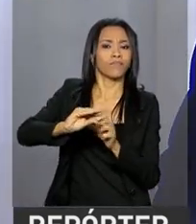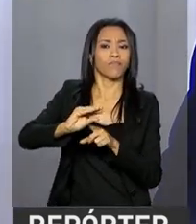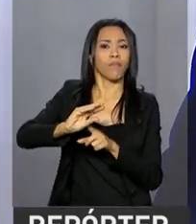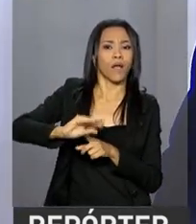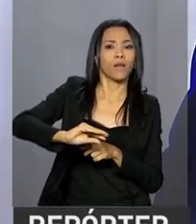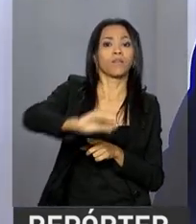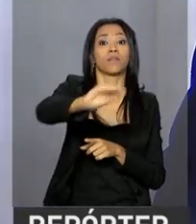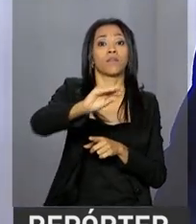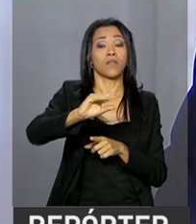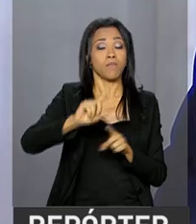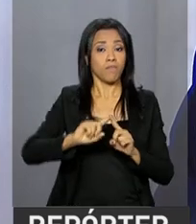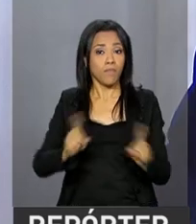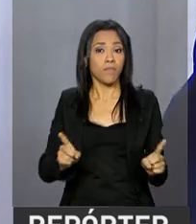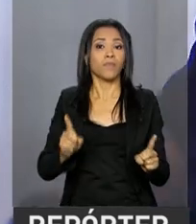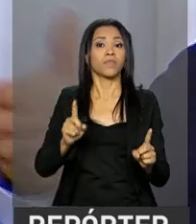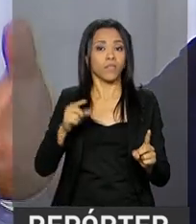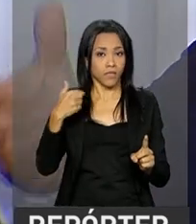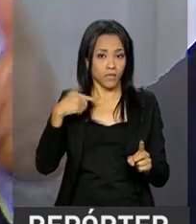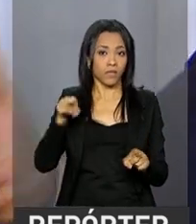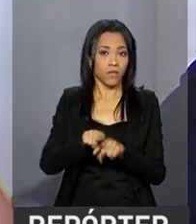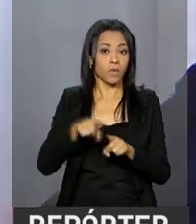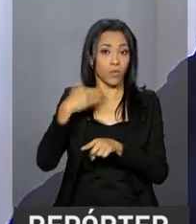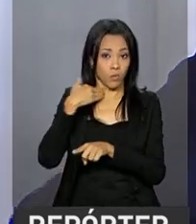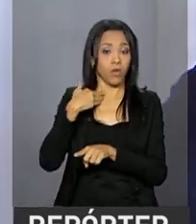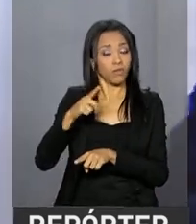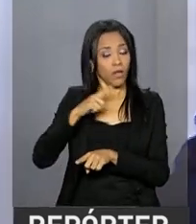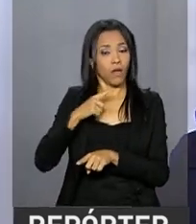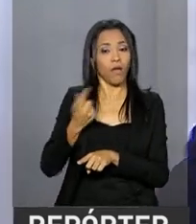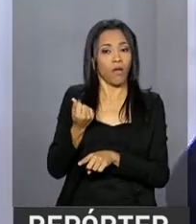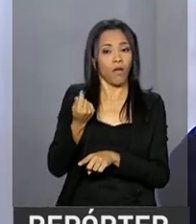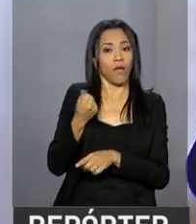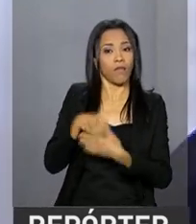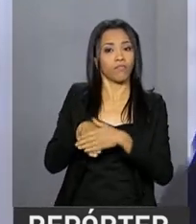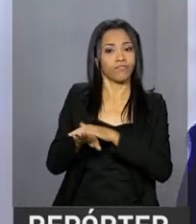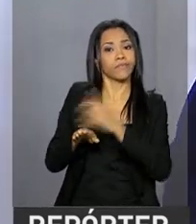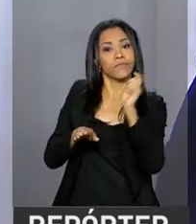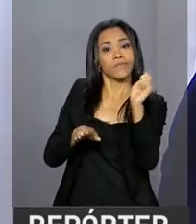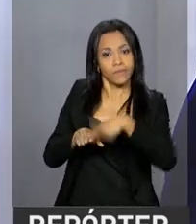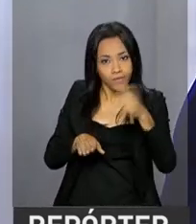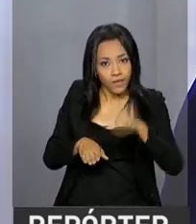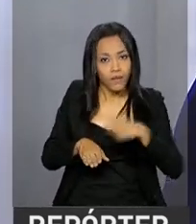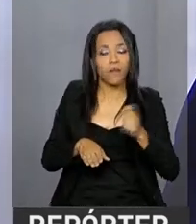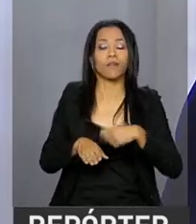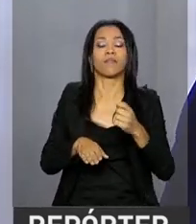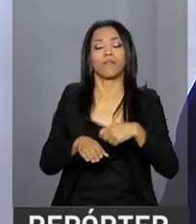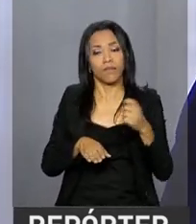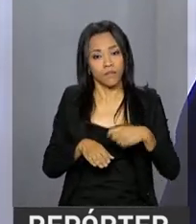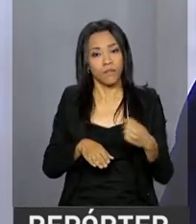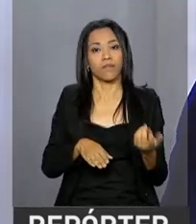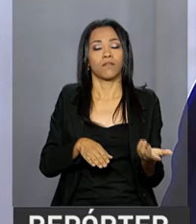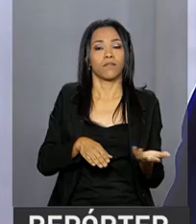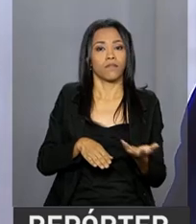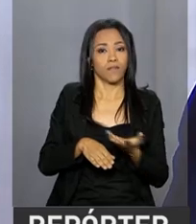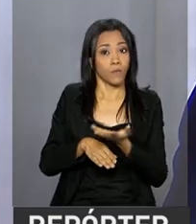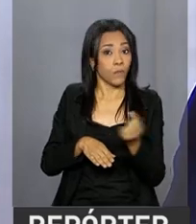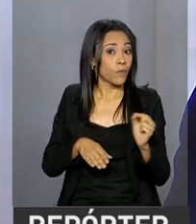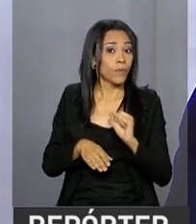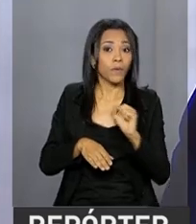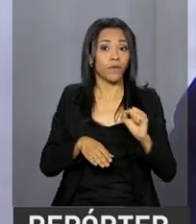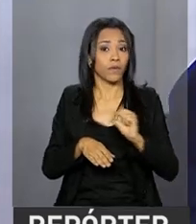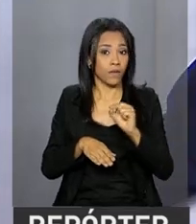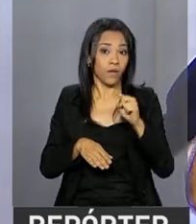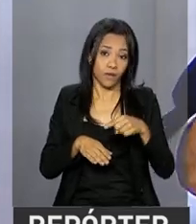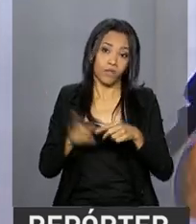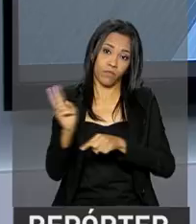fato do que de que o Bendest tem o recurso, quer dizer, tem condições de fazer eh esse